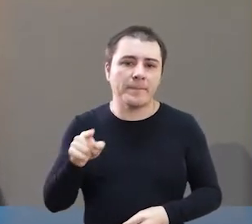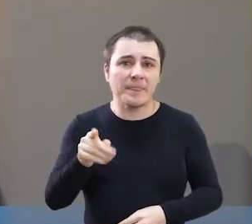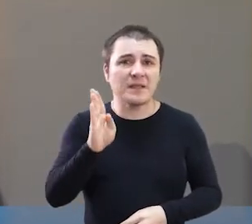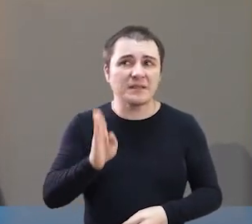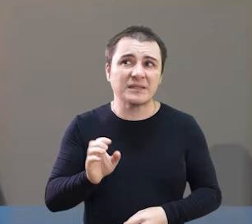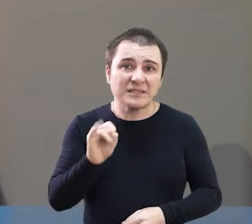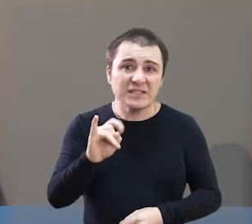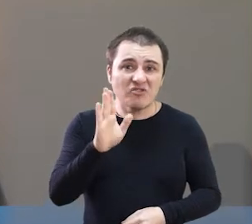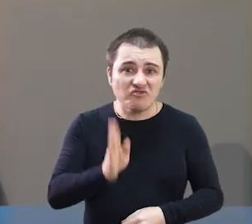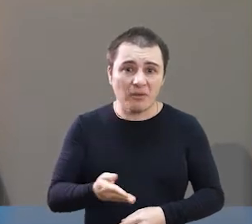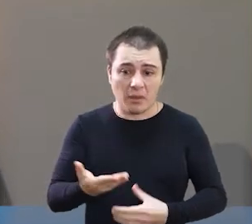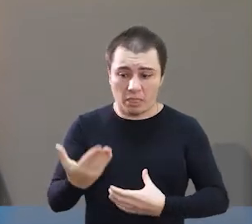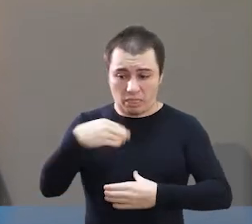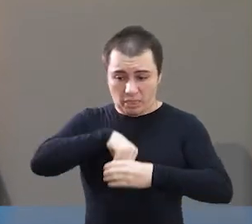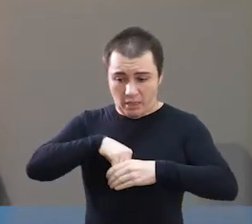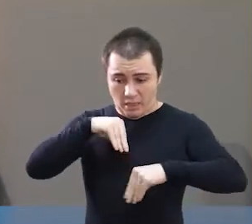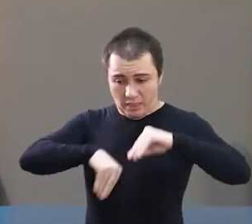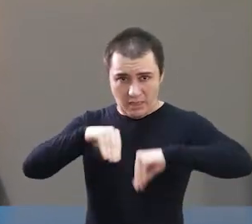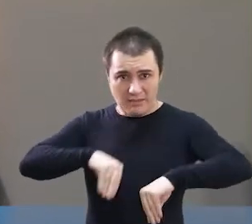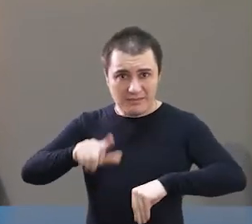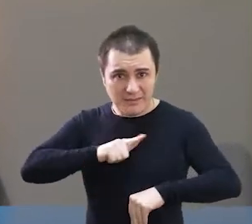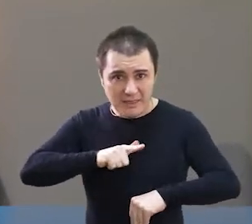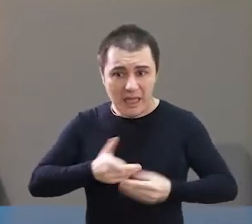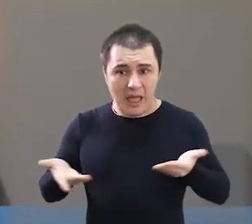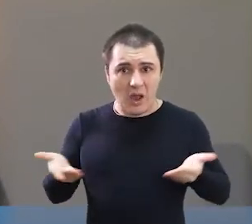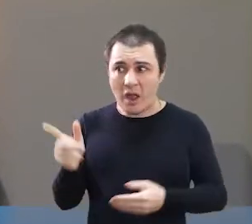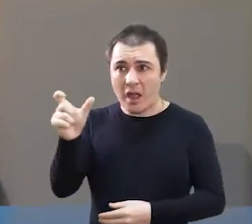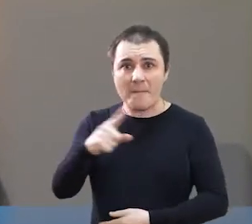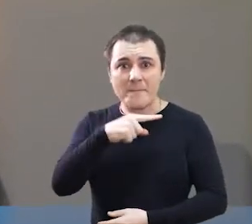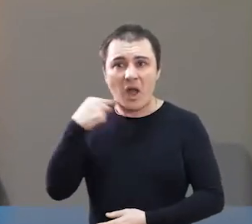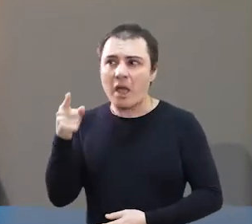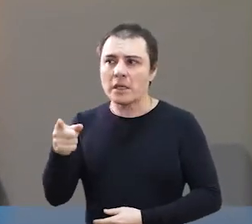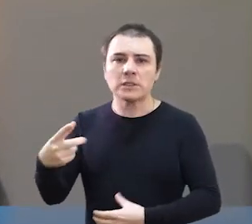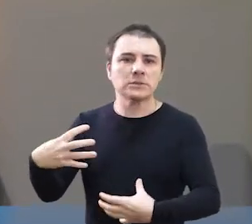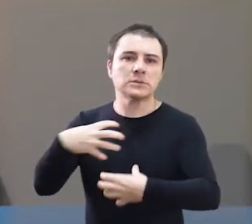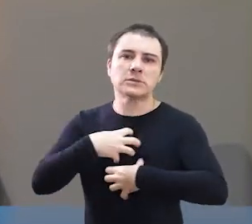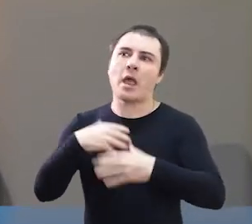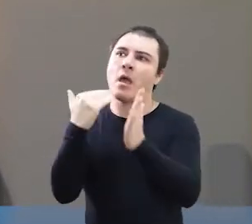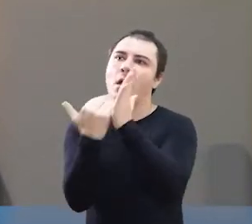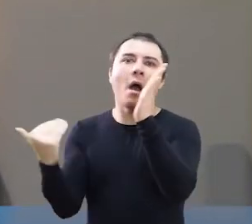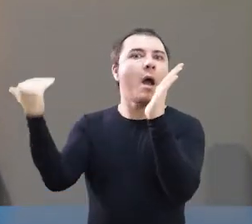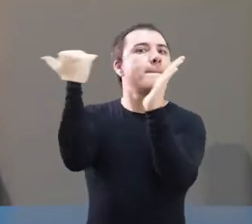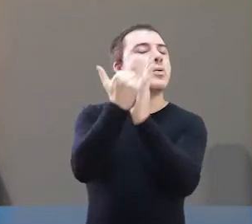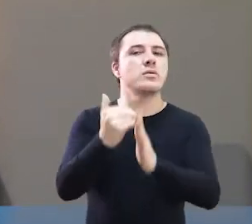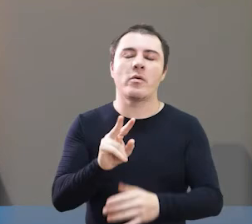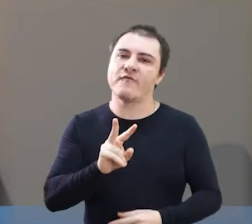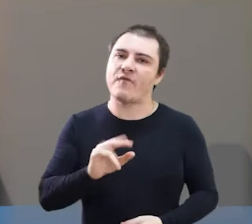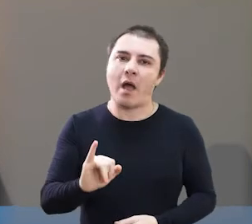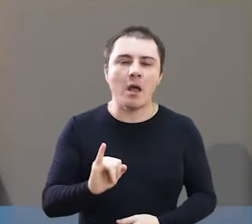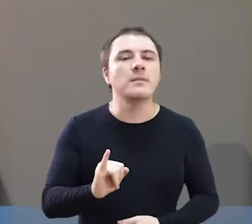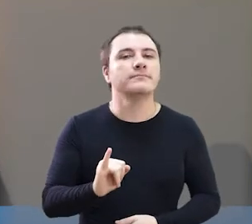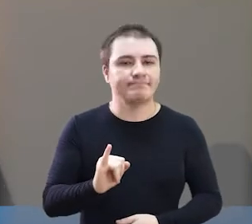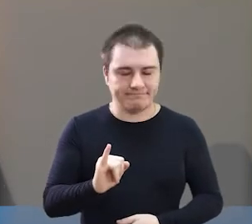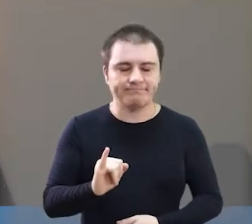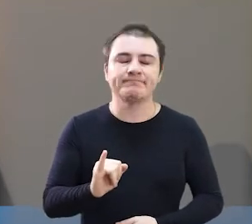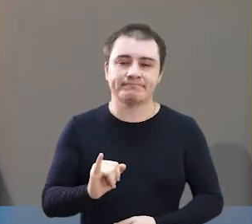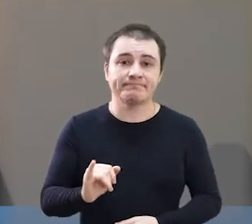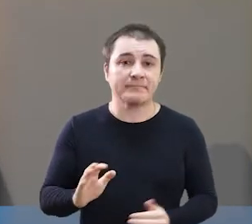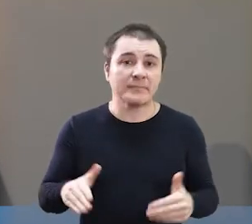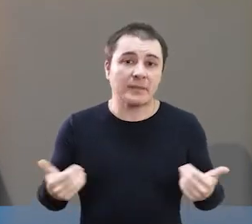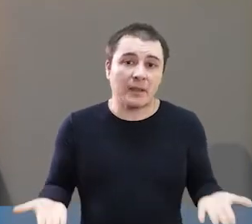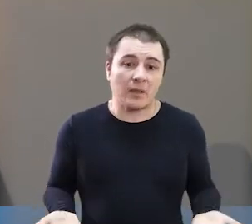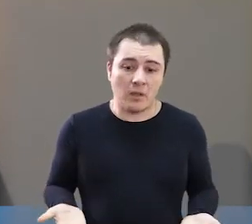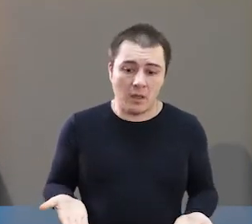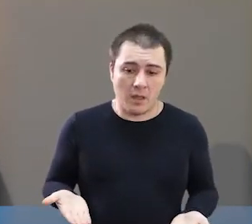era uma pessoa depressiva antes desse processo do luto. É lógico que você vai multiplicar, por exemplo, essa questão 10 vezes